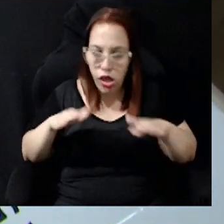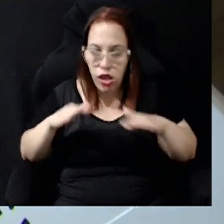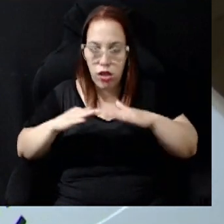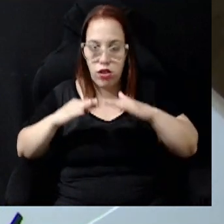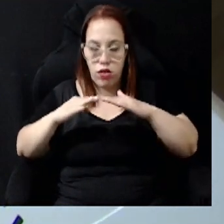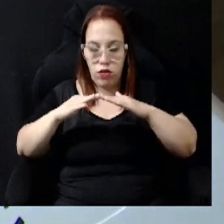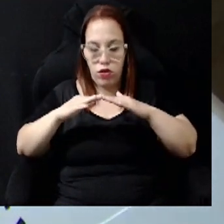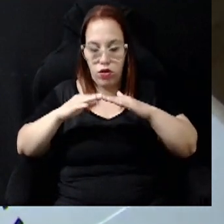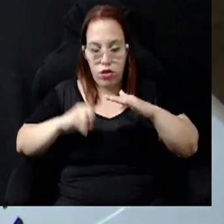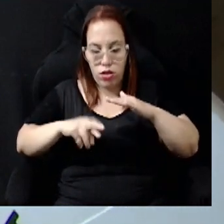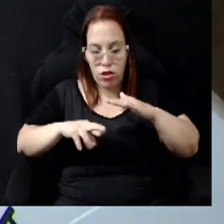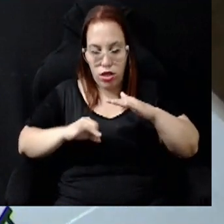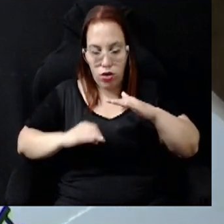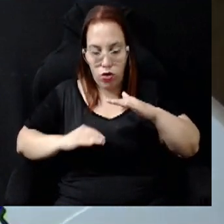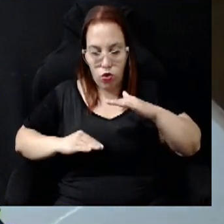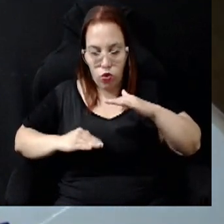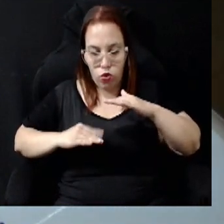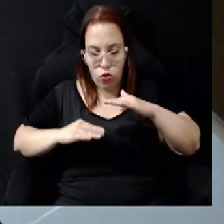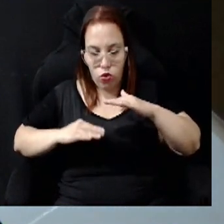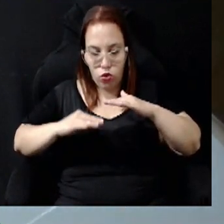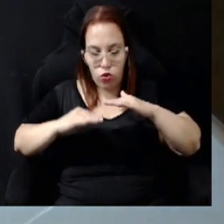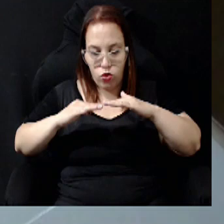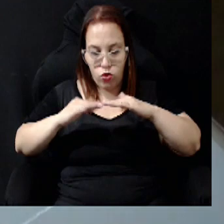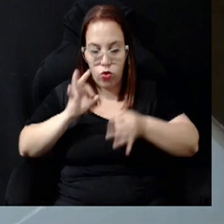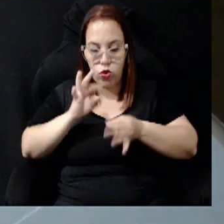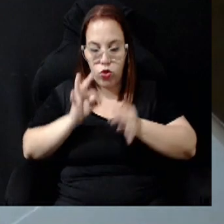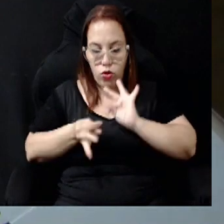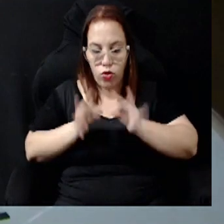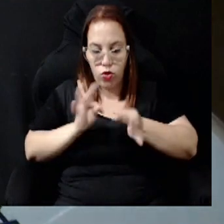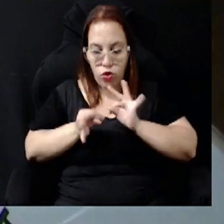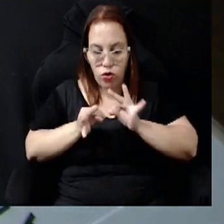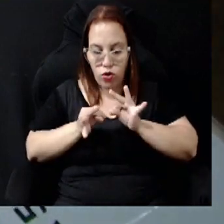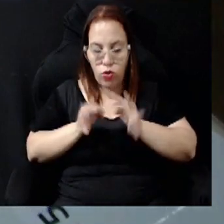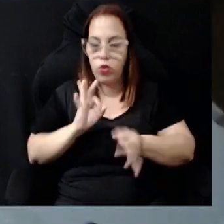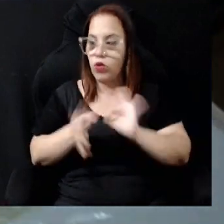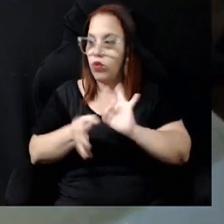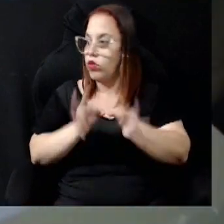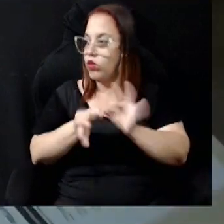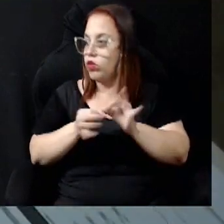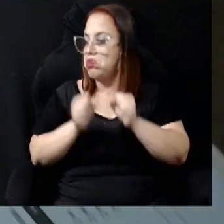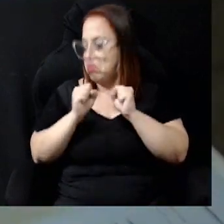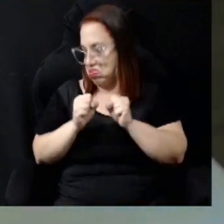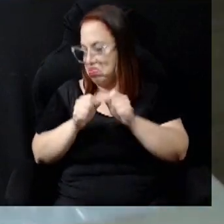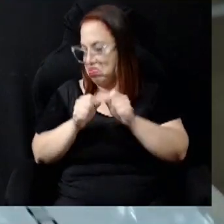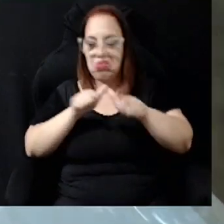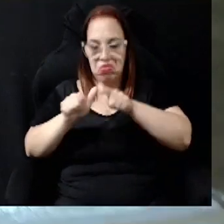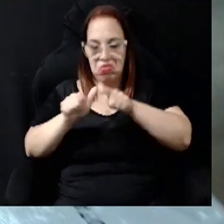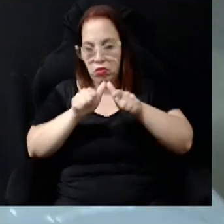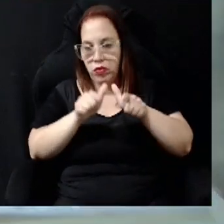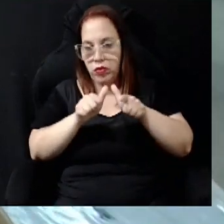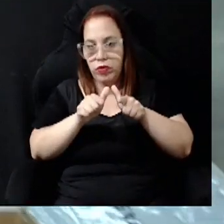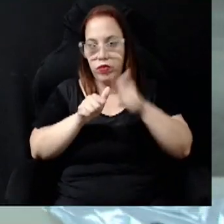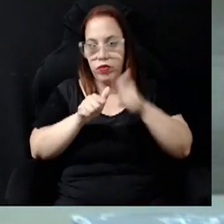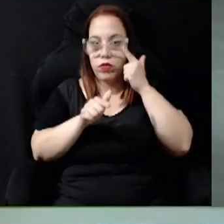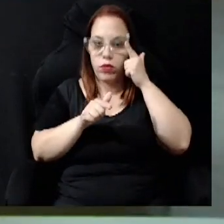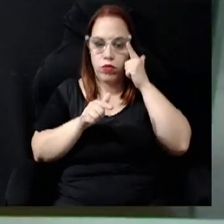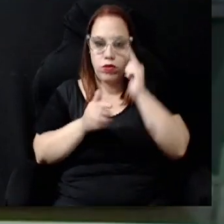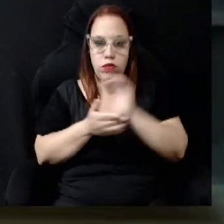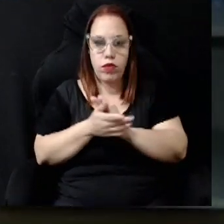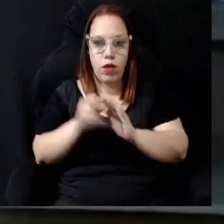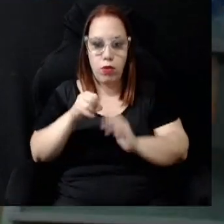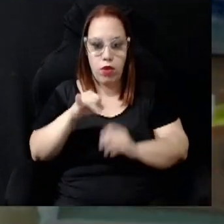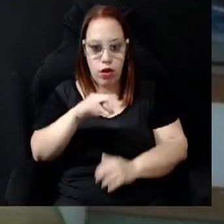sobe para que os técnicos da Justiça Eleitoral possam trabalhar, são aí as mídias, também